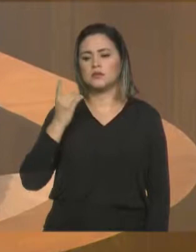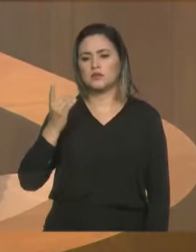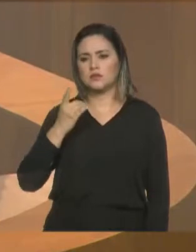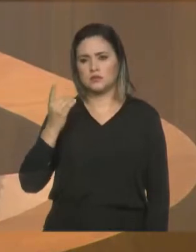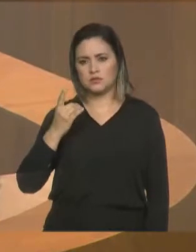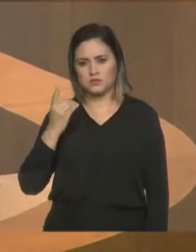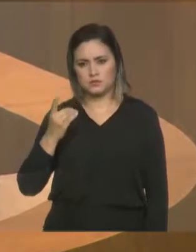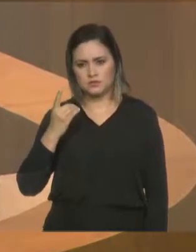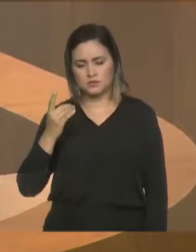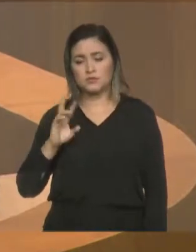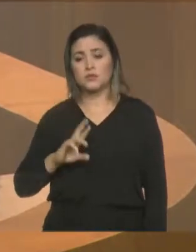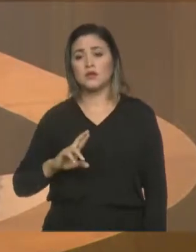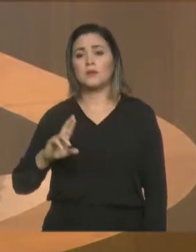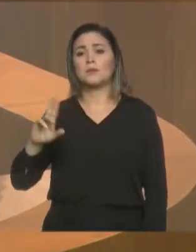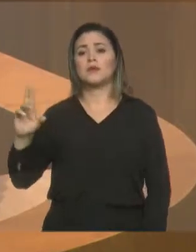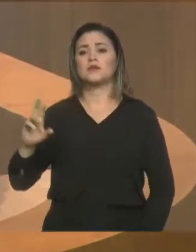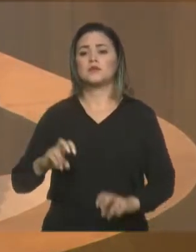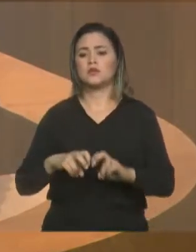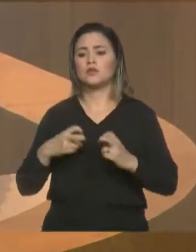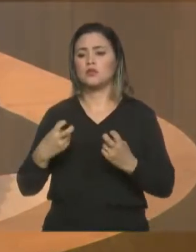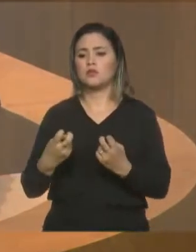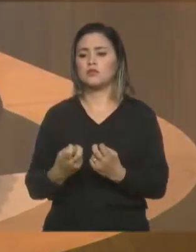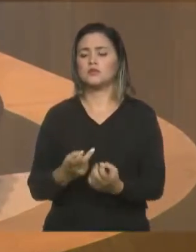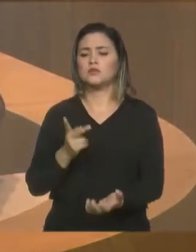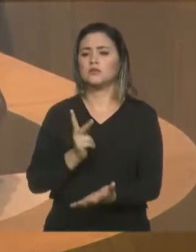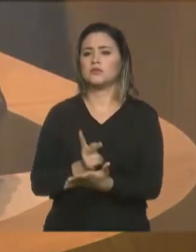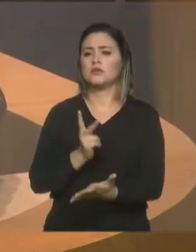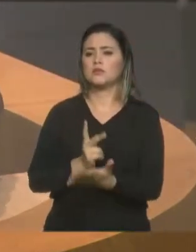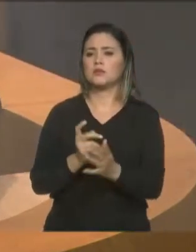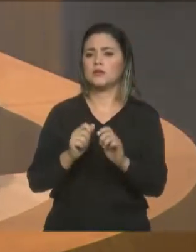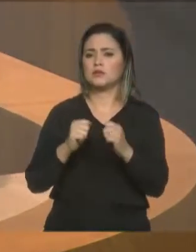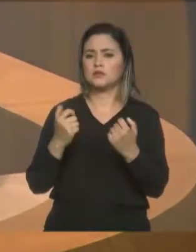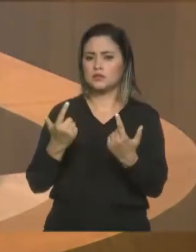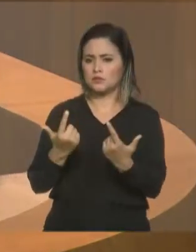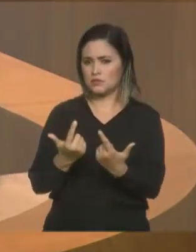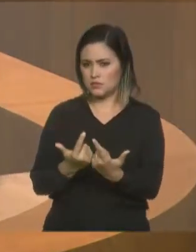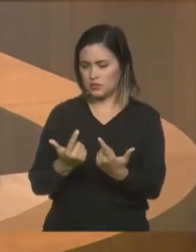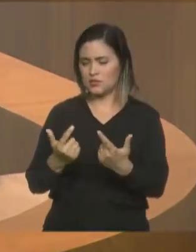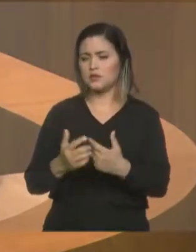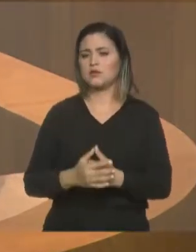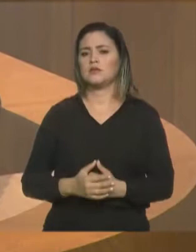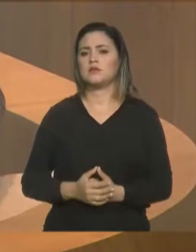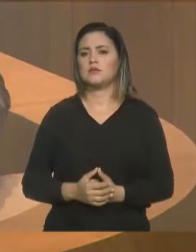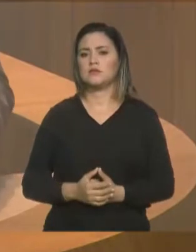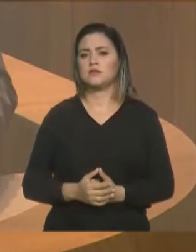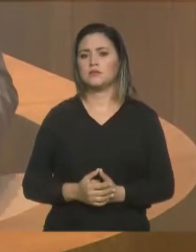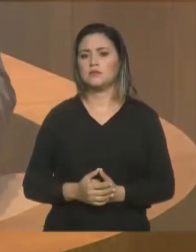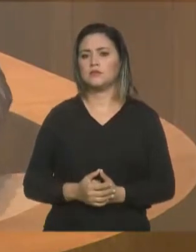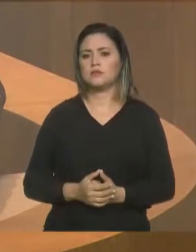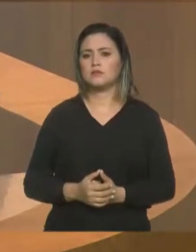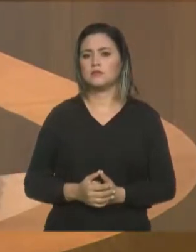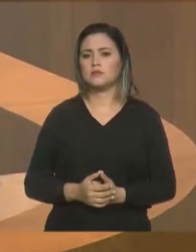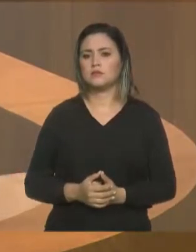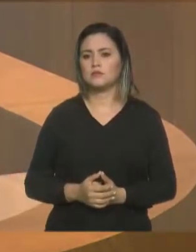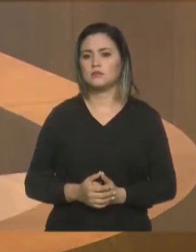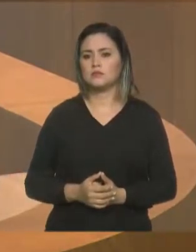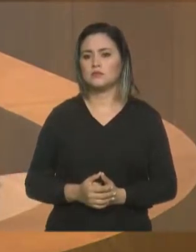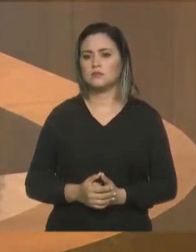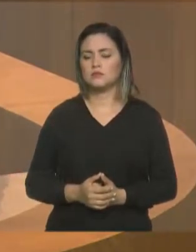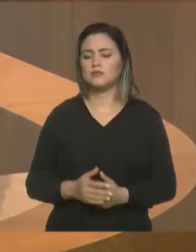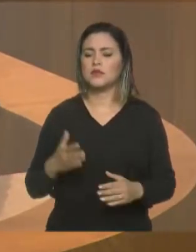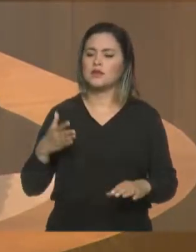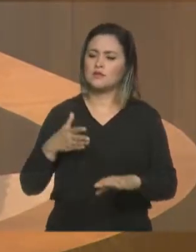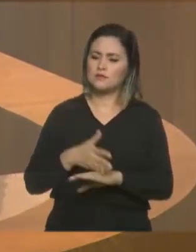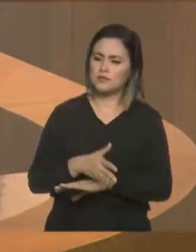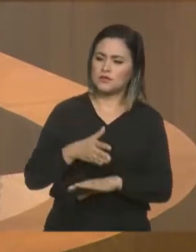participação de representantes das comissões permanentes da Assembleia e de demais órgãos afins, para realizar visitas junto às